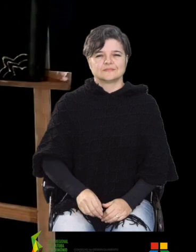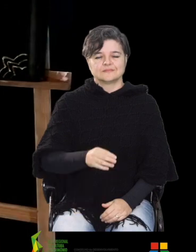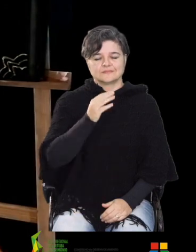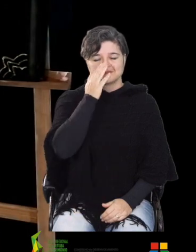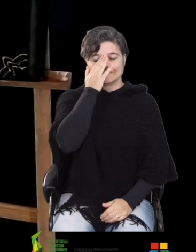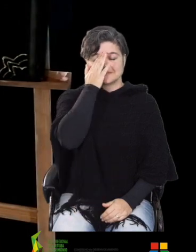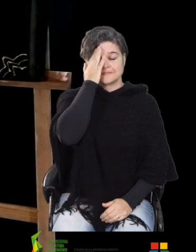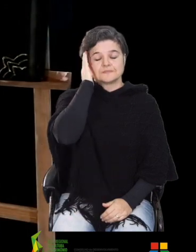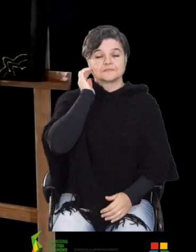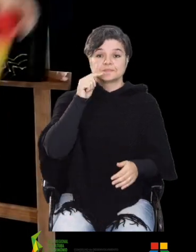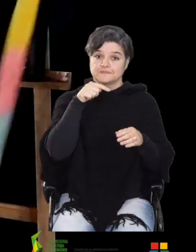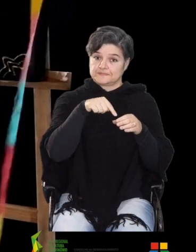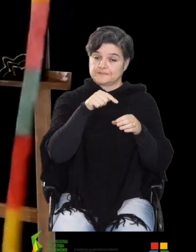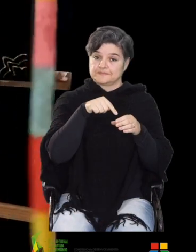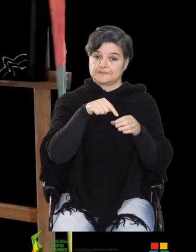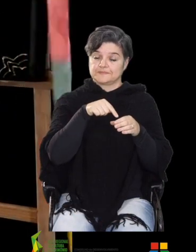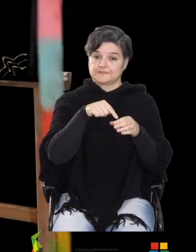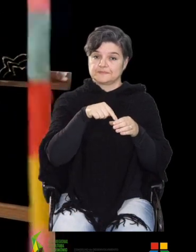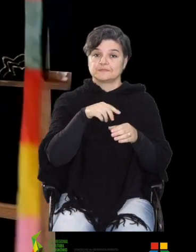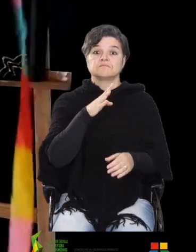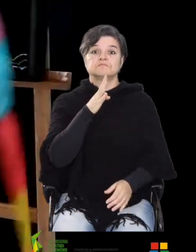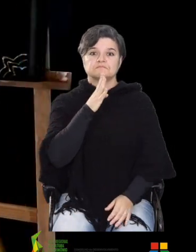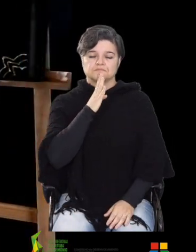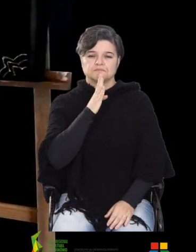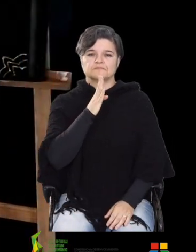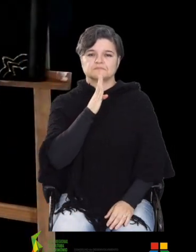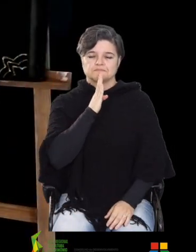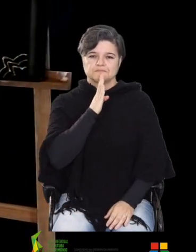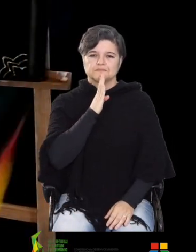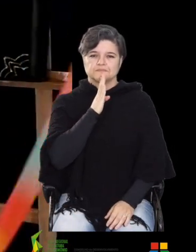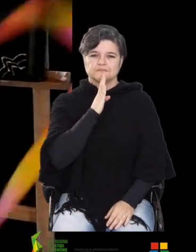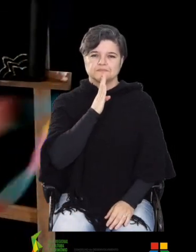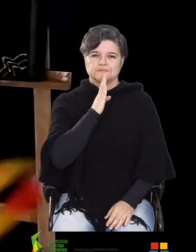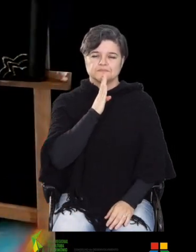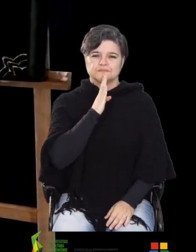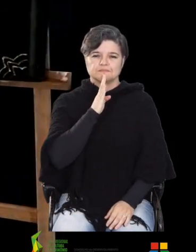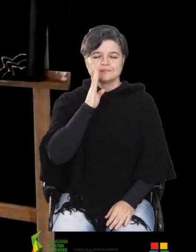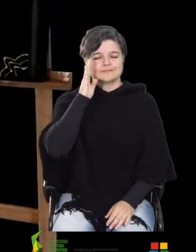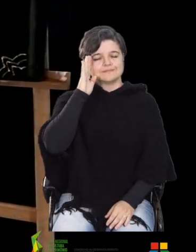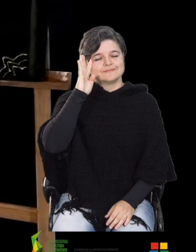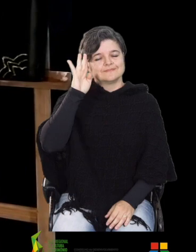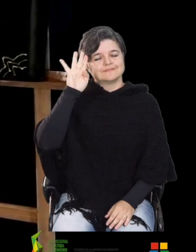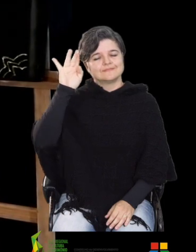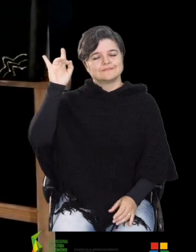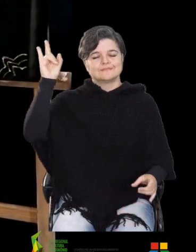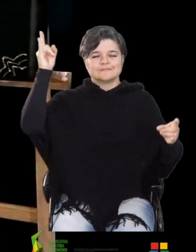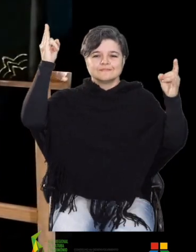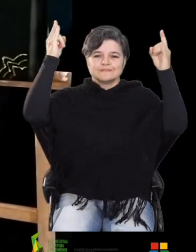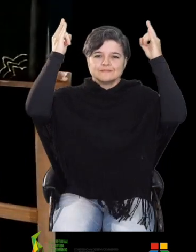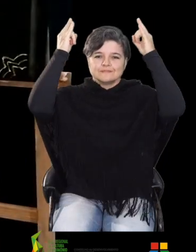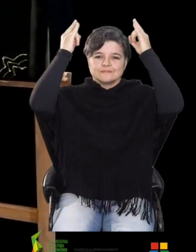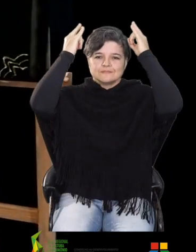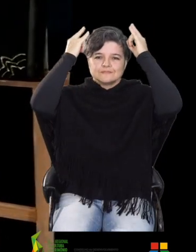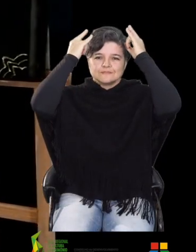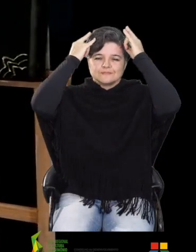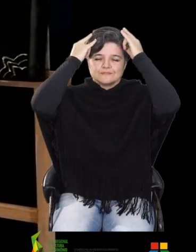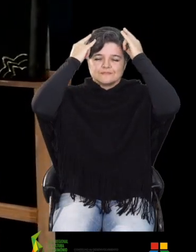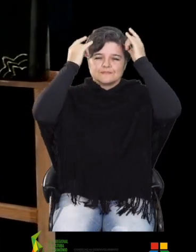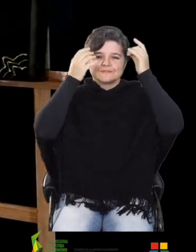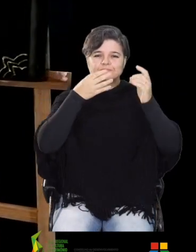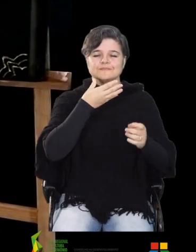e aí lá lá eu conheci o encantado um